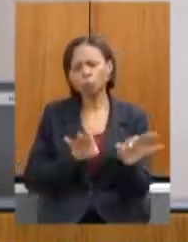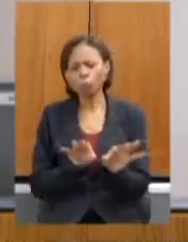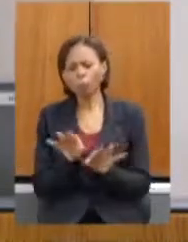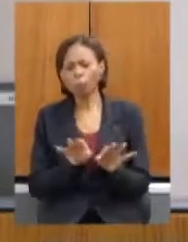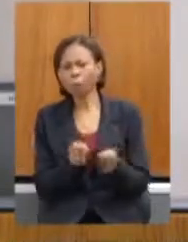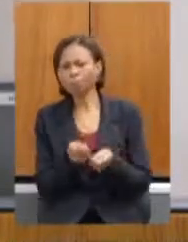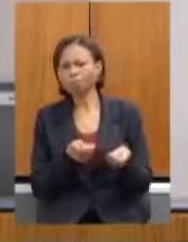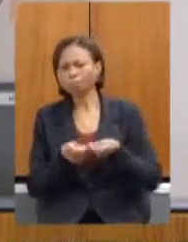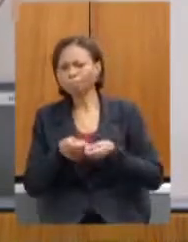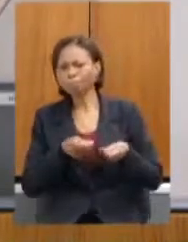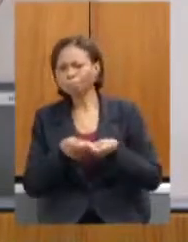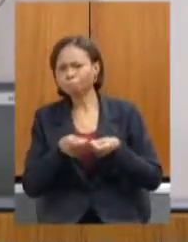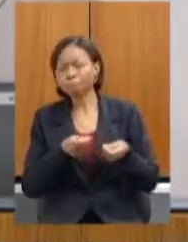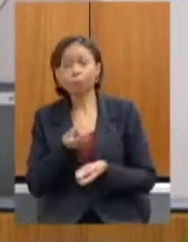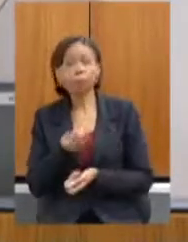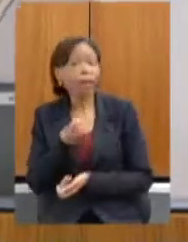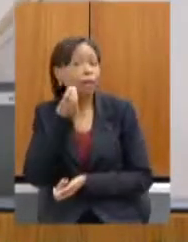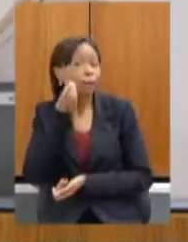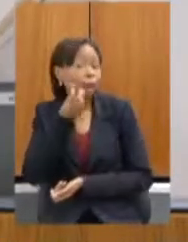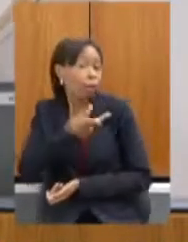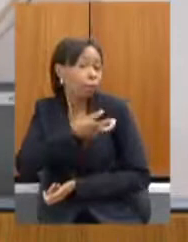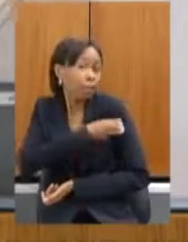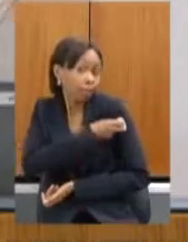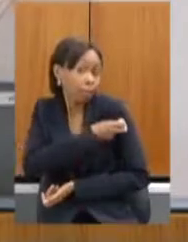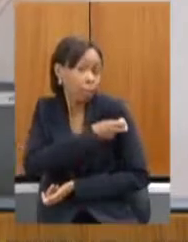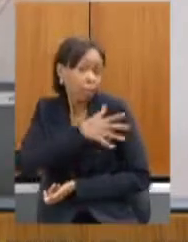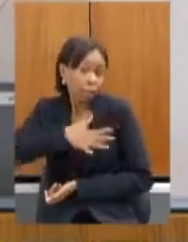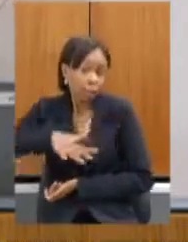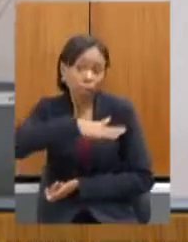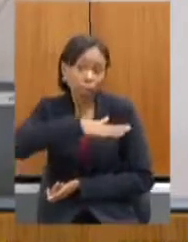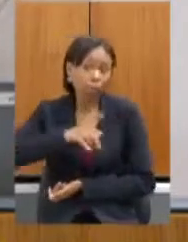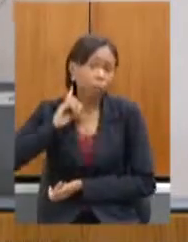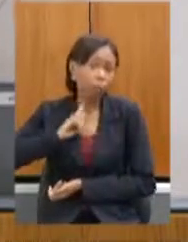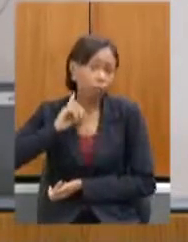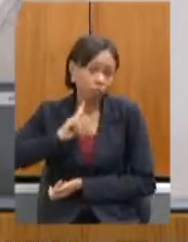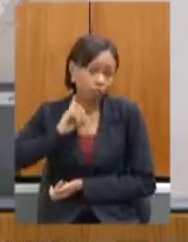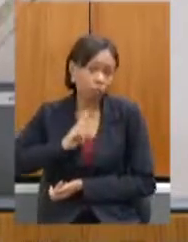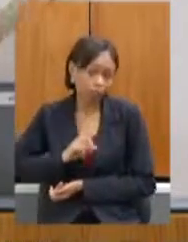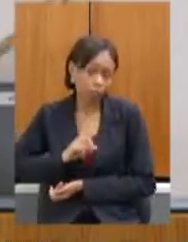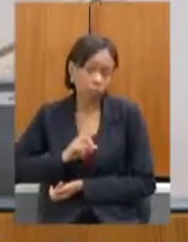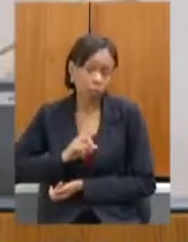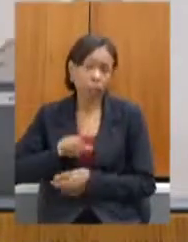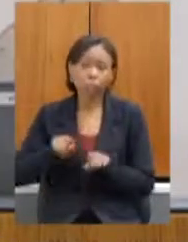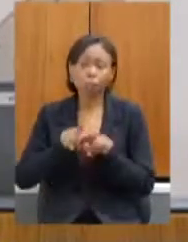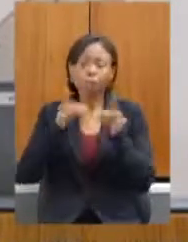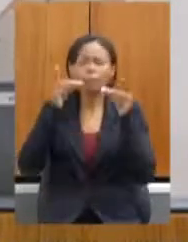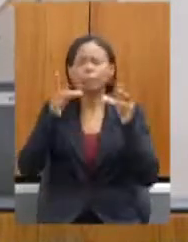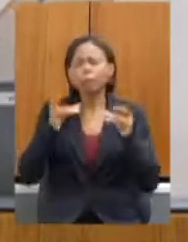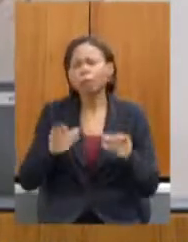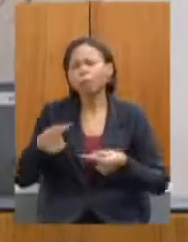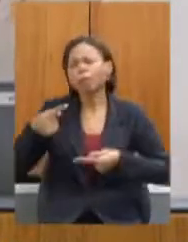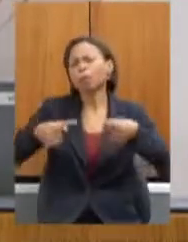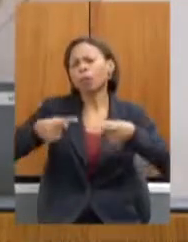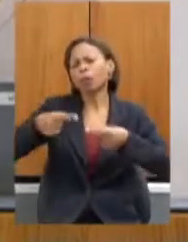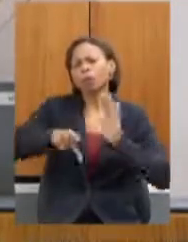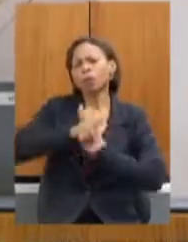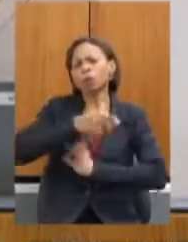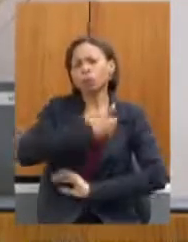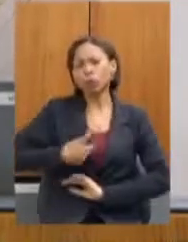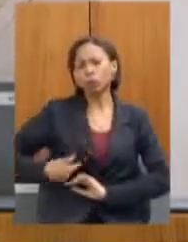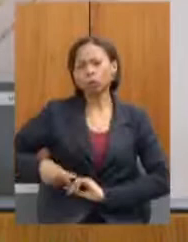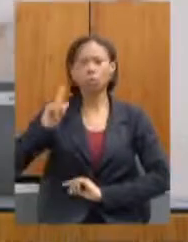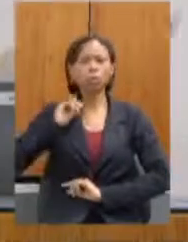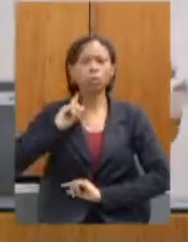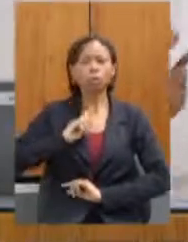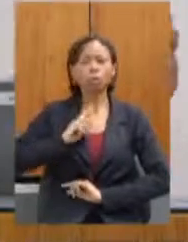para efetivo ou vacinação da população conta covid-19 Minas Gerais tem como detalhamento da política a ser adotada pelo governo do estado